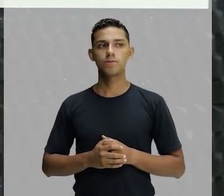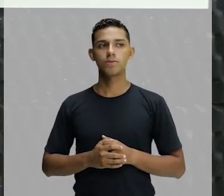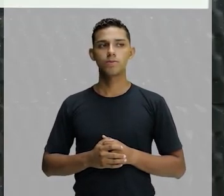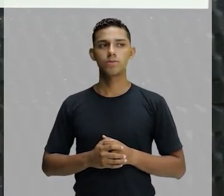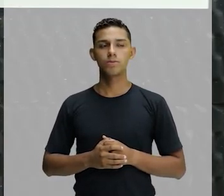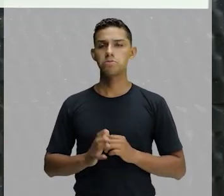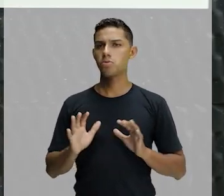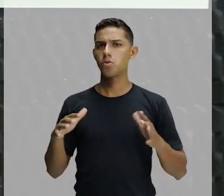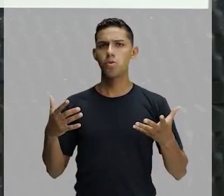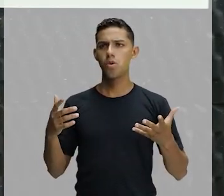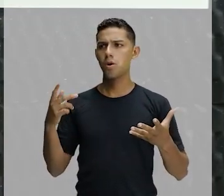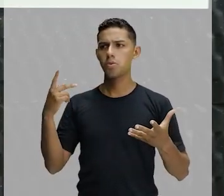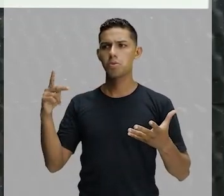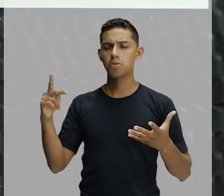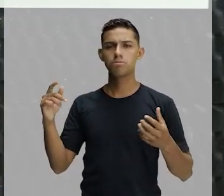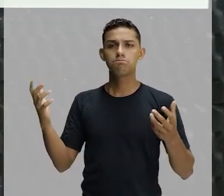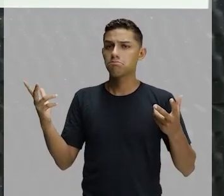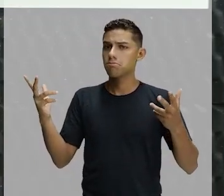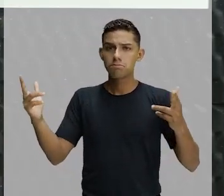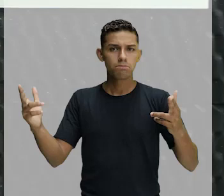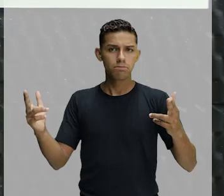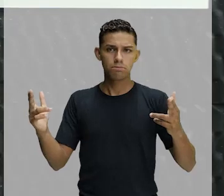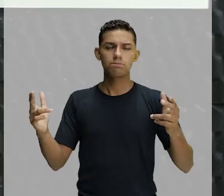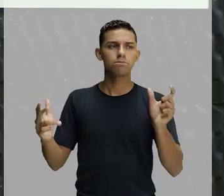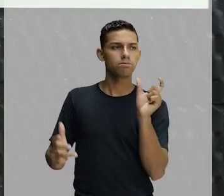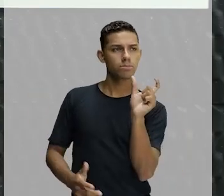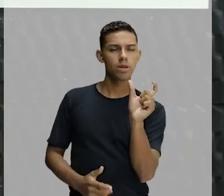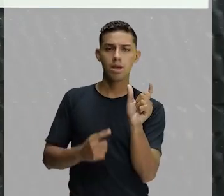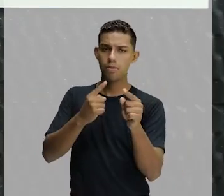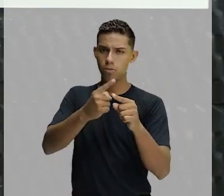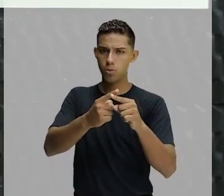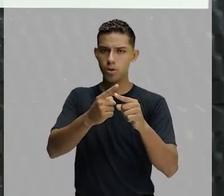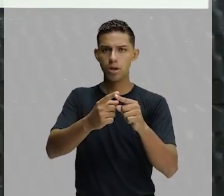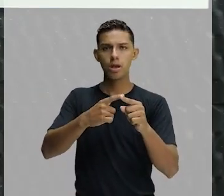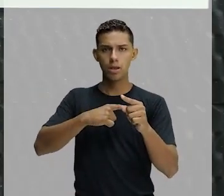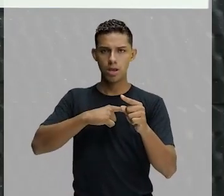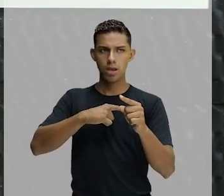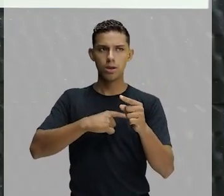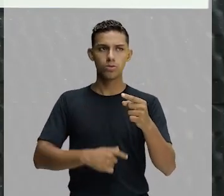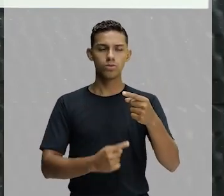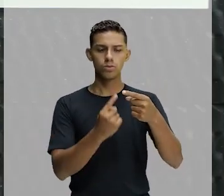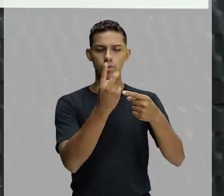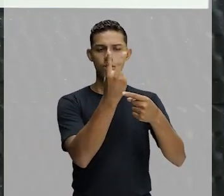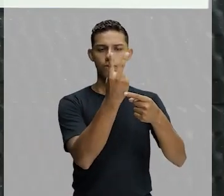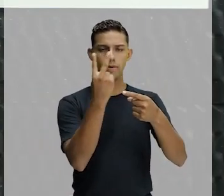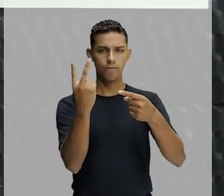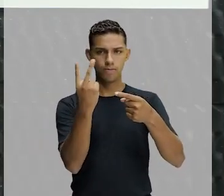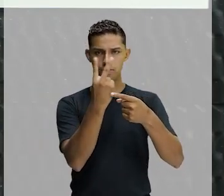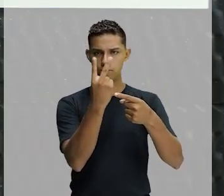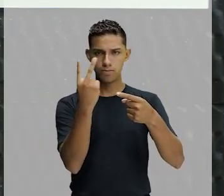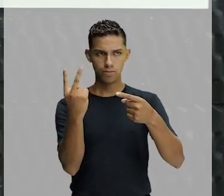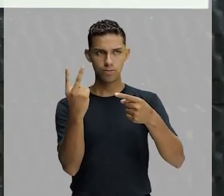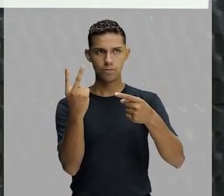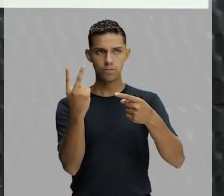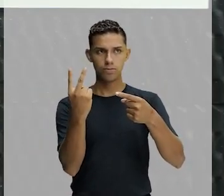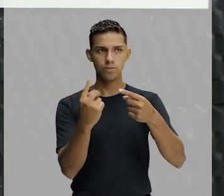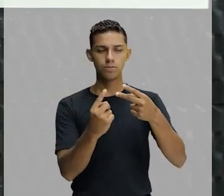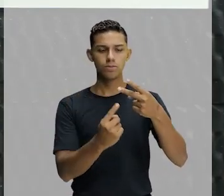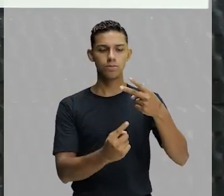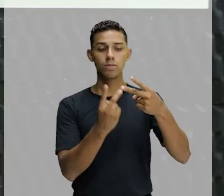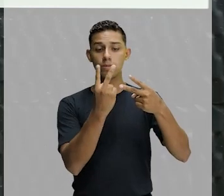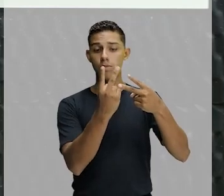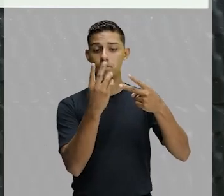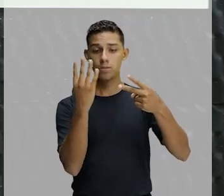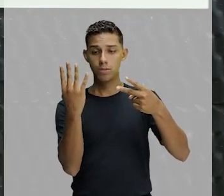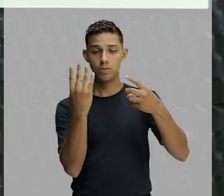Qual seria a proporção fenotípica? A mesma. Por quê? Eu vou ter um indivíduo VV para 2